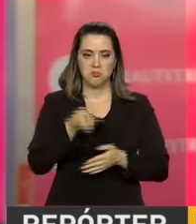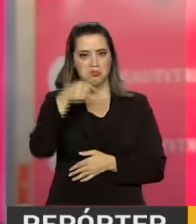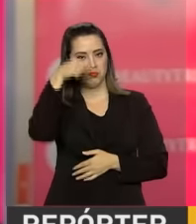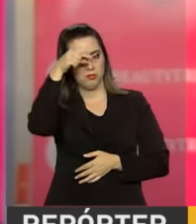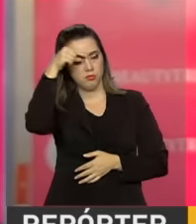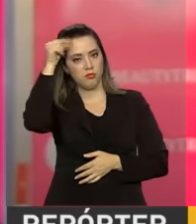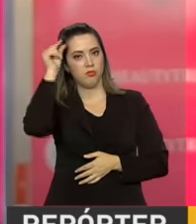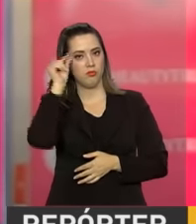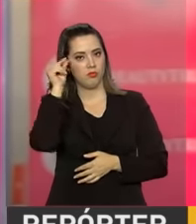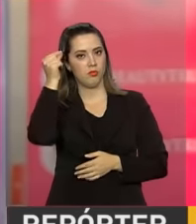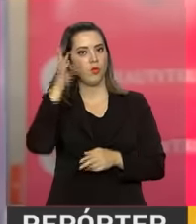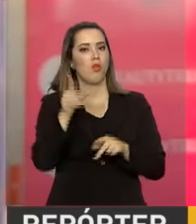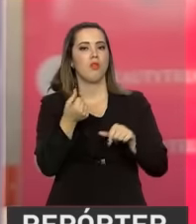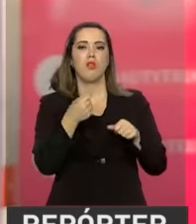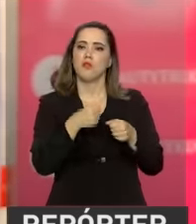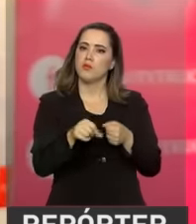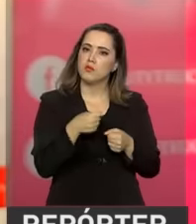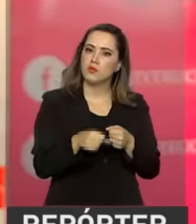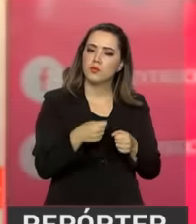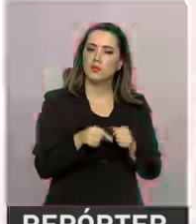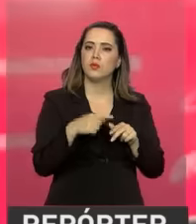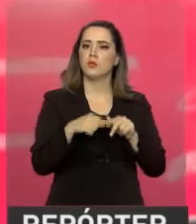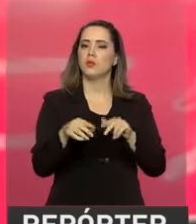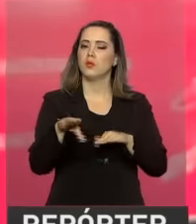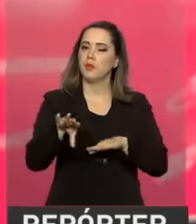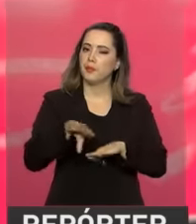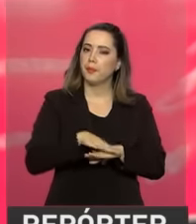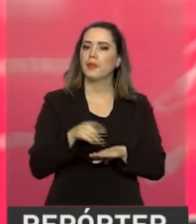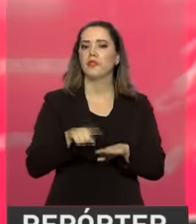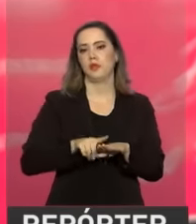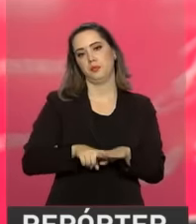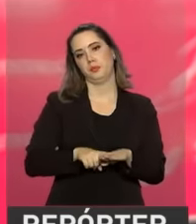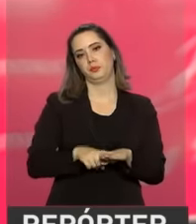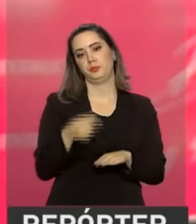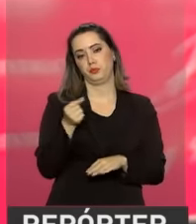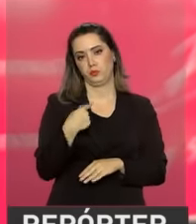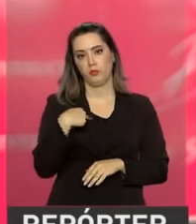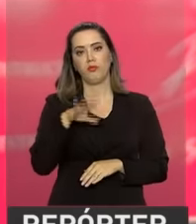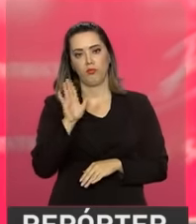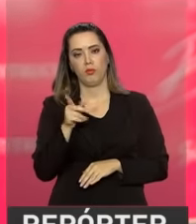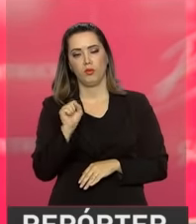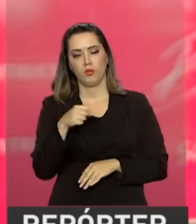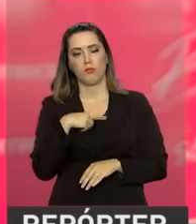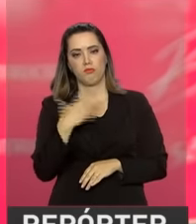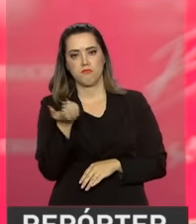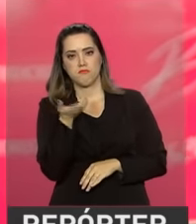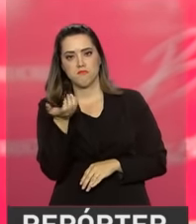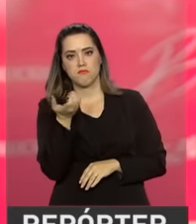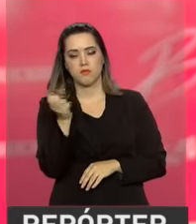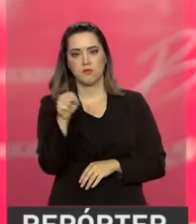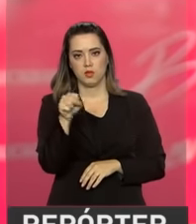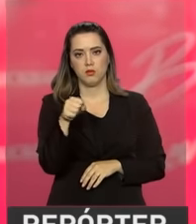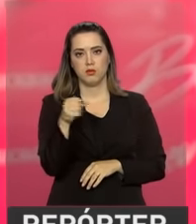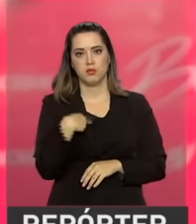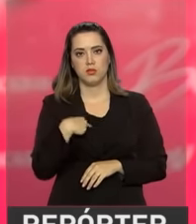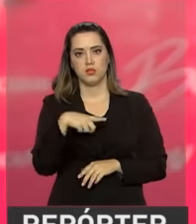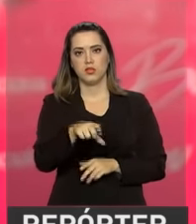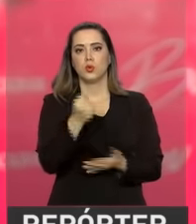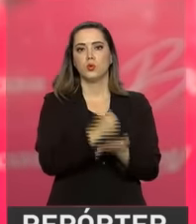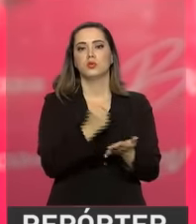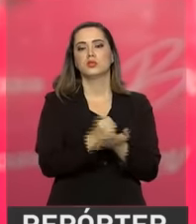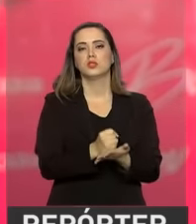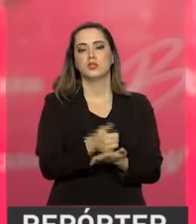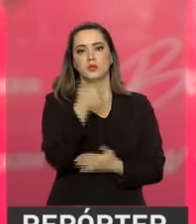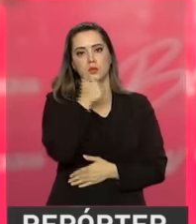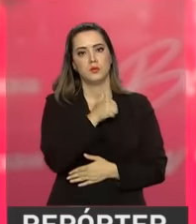rena, esmalteria, pedicure e manicure. A princípio eu priorizei sim a mulher porque é tradicional a